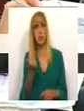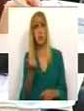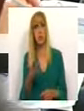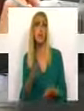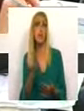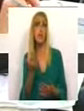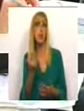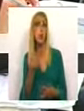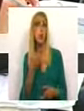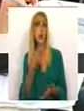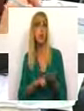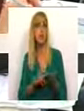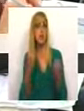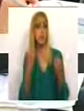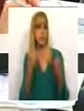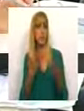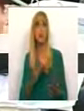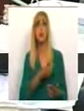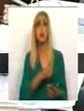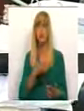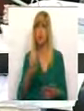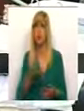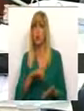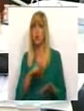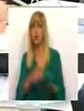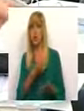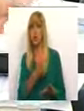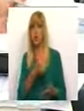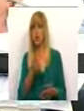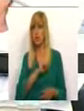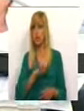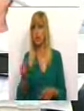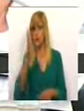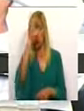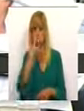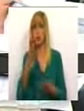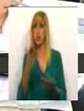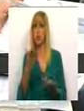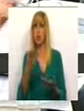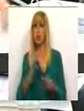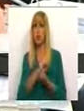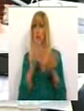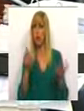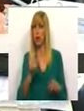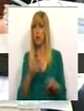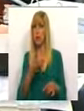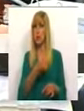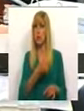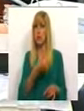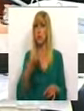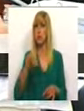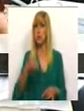informações que lhe deu. Entre 2011 e 2015 saíram do Ministério exatamente